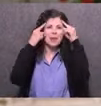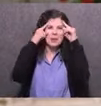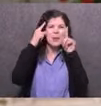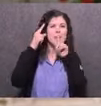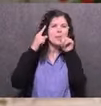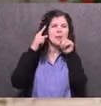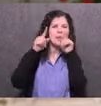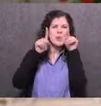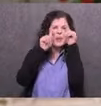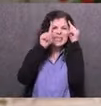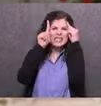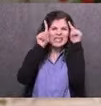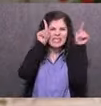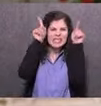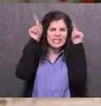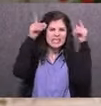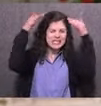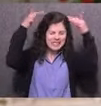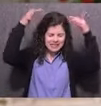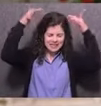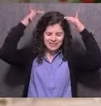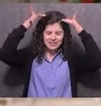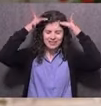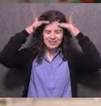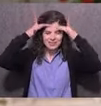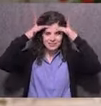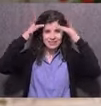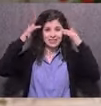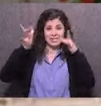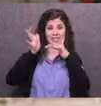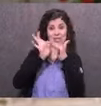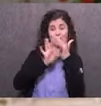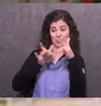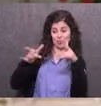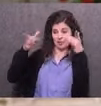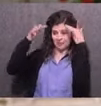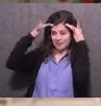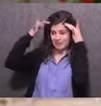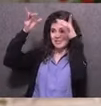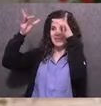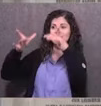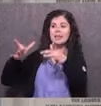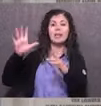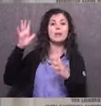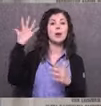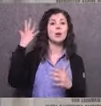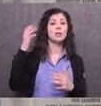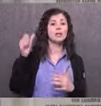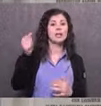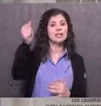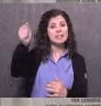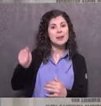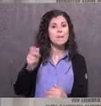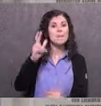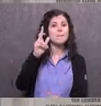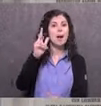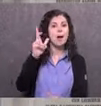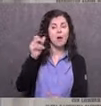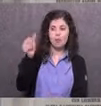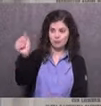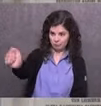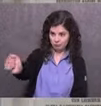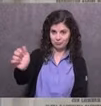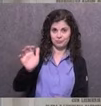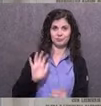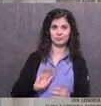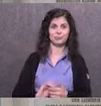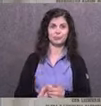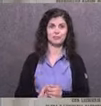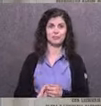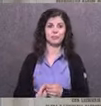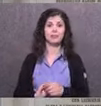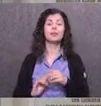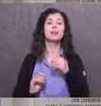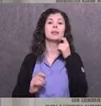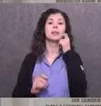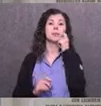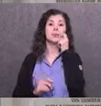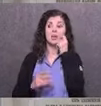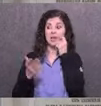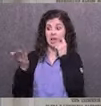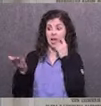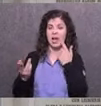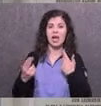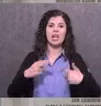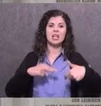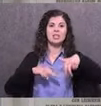na cabeça e colocaram uma cana na sua mão direita. Ajoelhando diante dele,